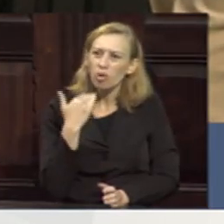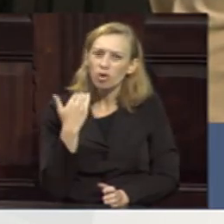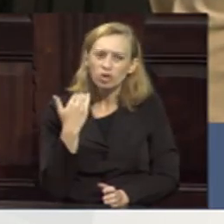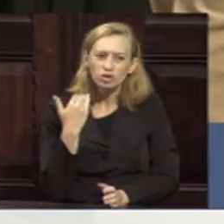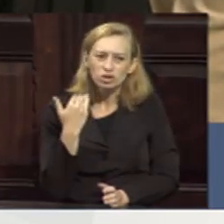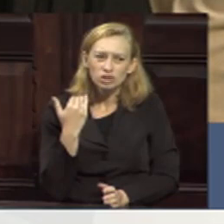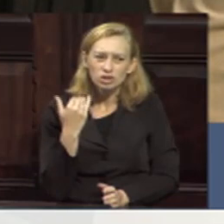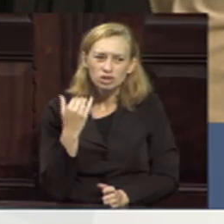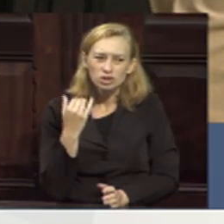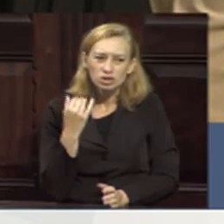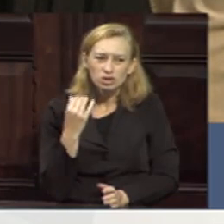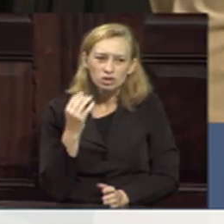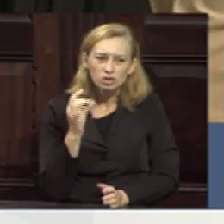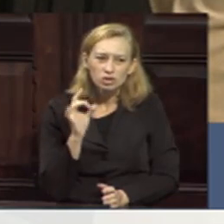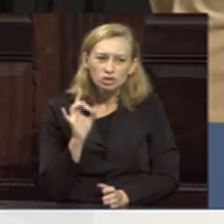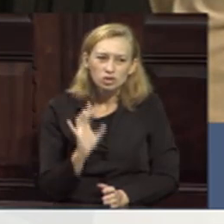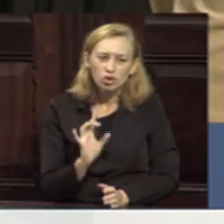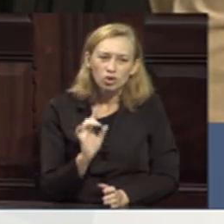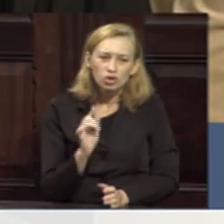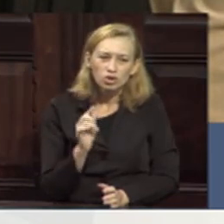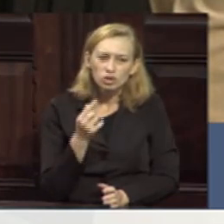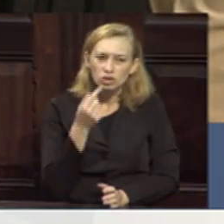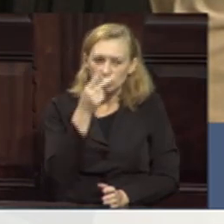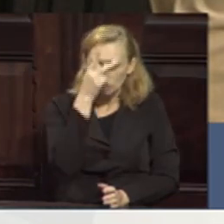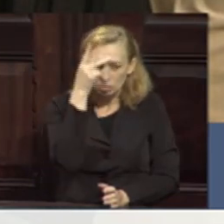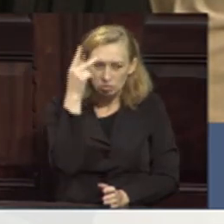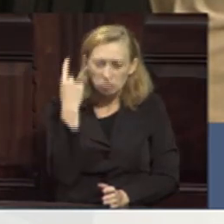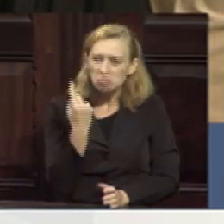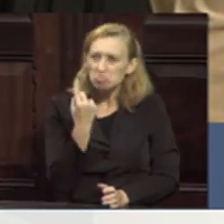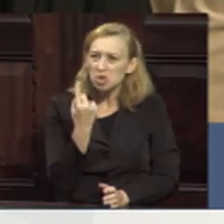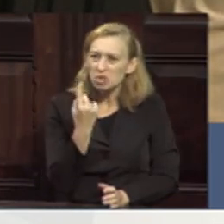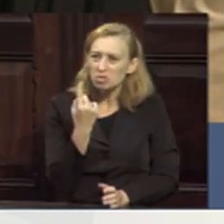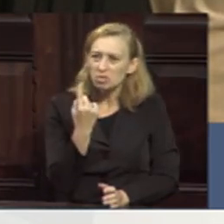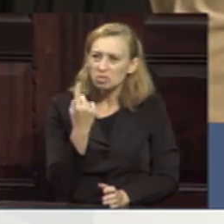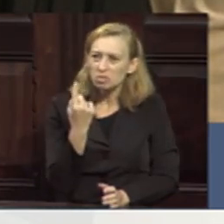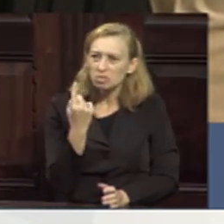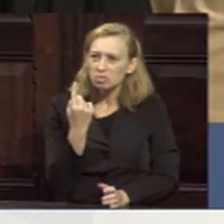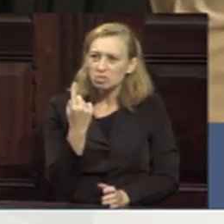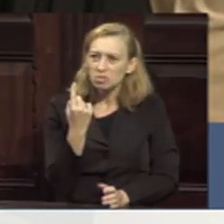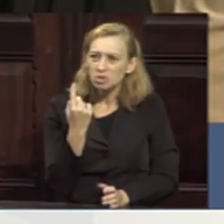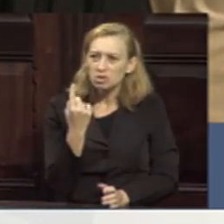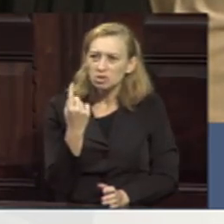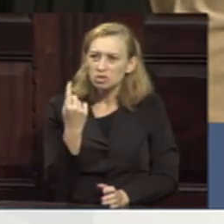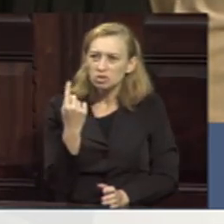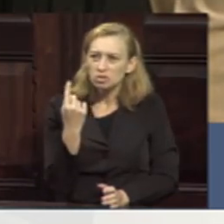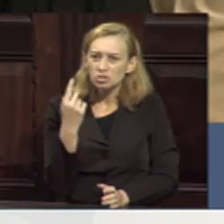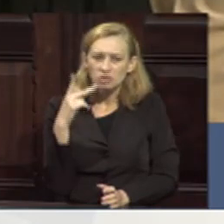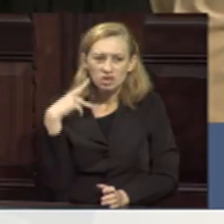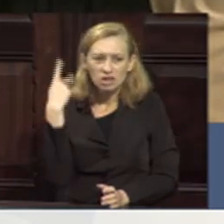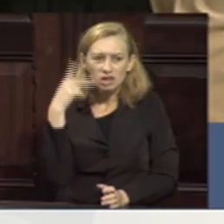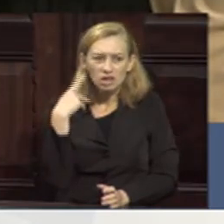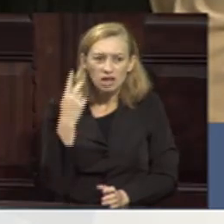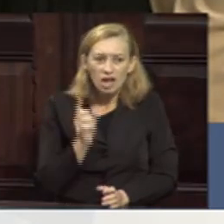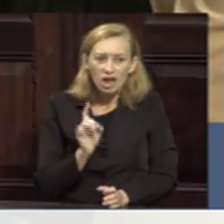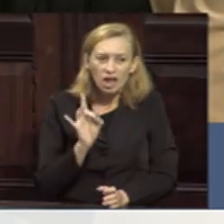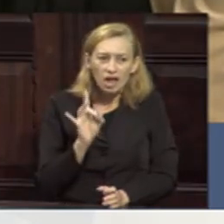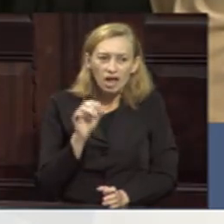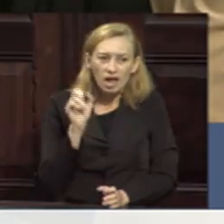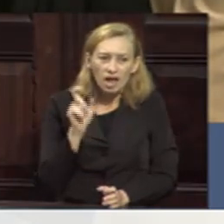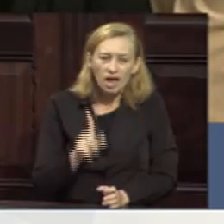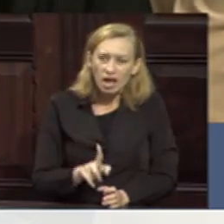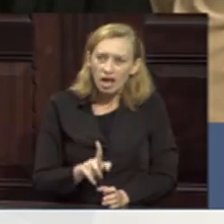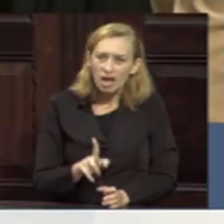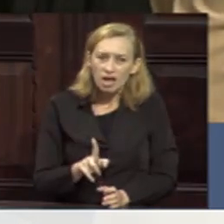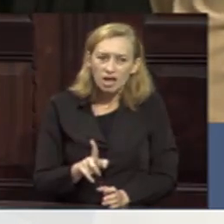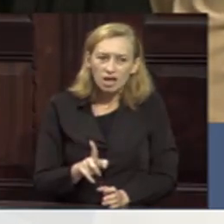só de uma pessoa, de uma vereadora, de uma política. É um assassinato no